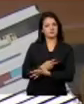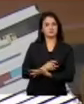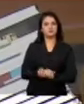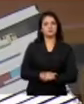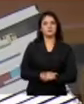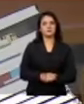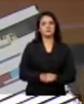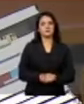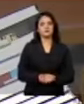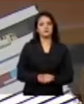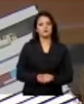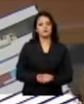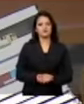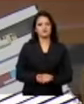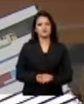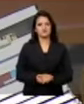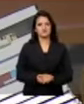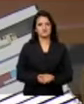Postula,